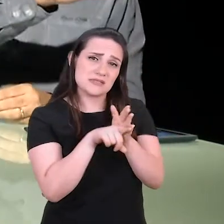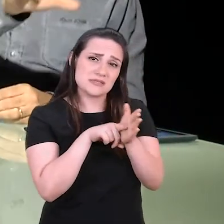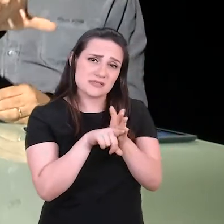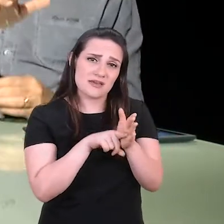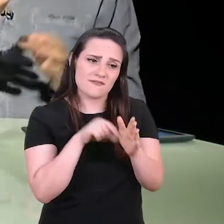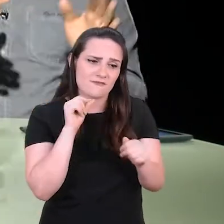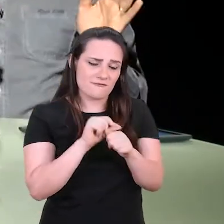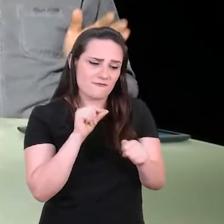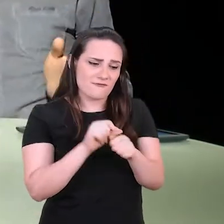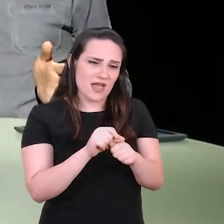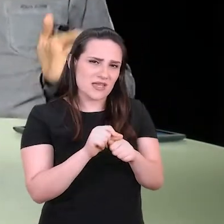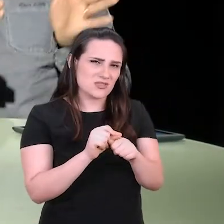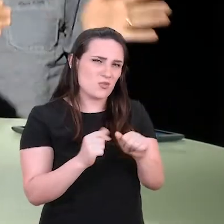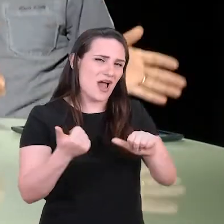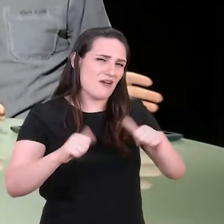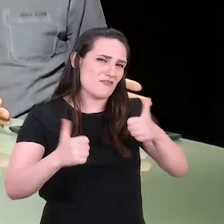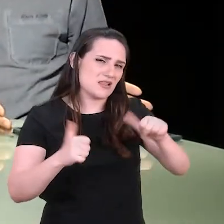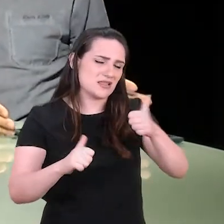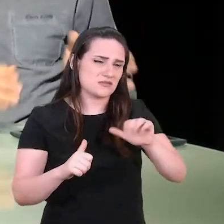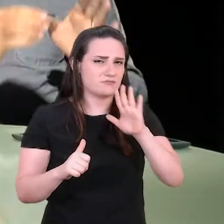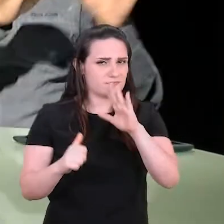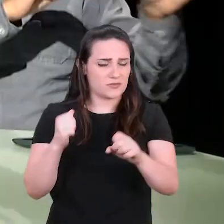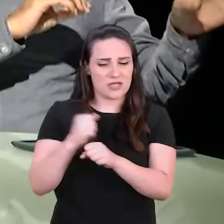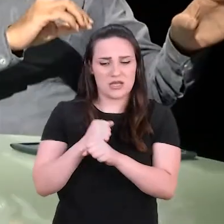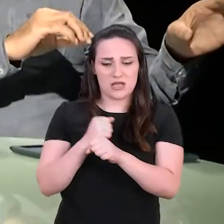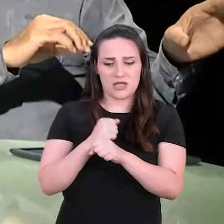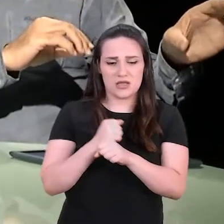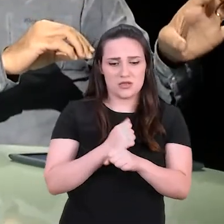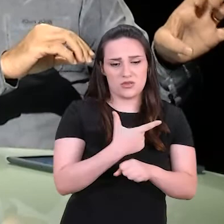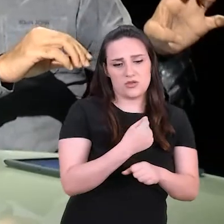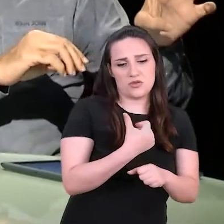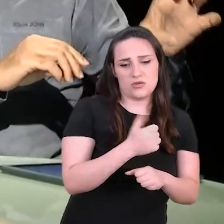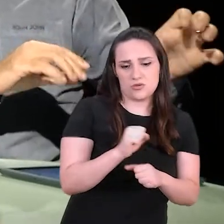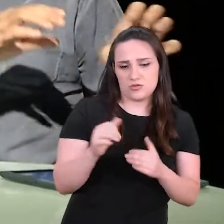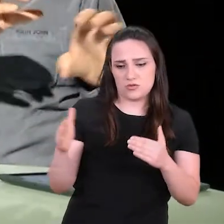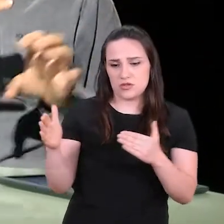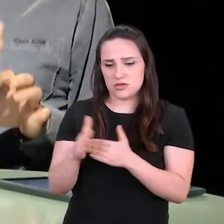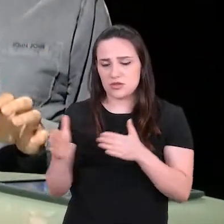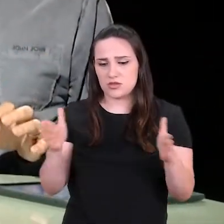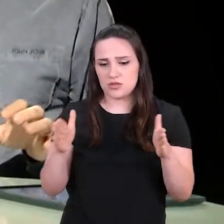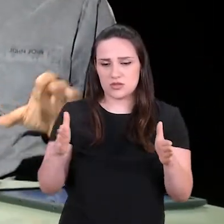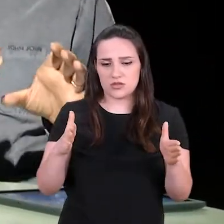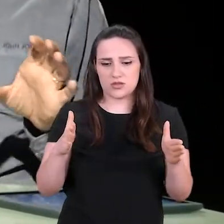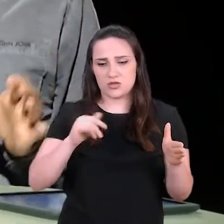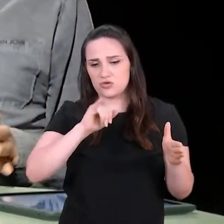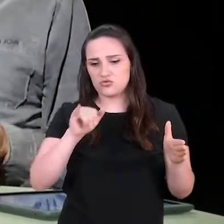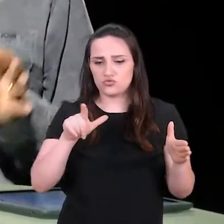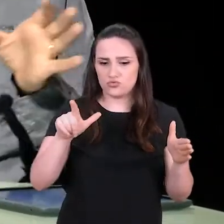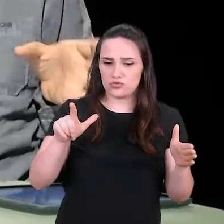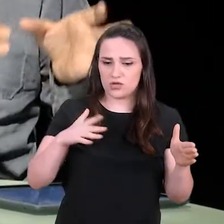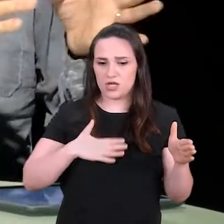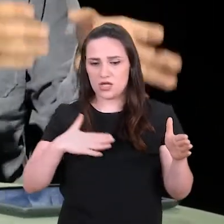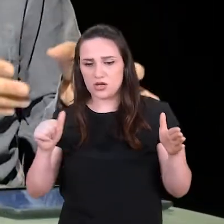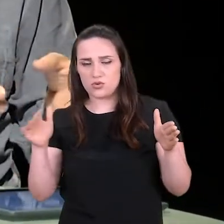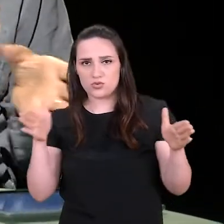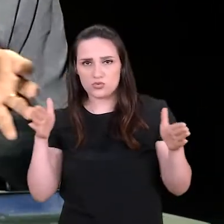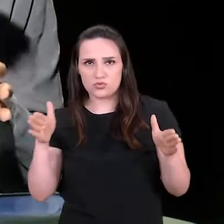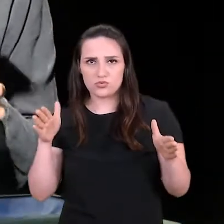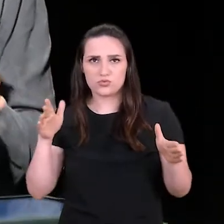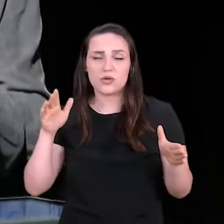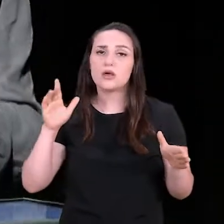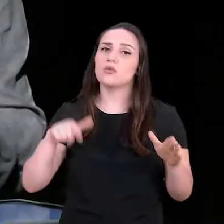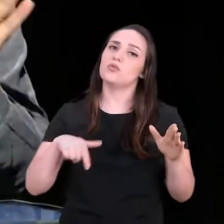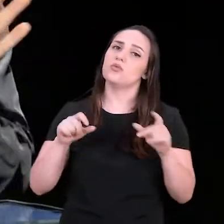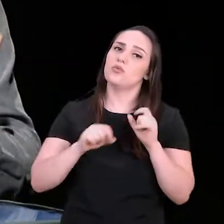fazer aquele recorte, falam, olha, em 2018, entre julho e agosto, as transmissões